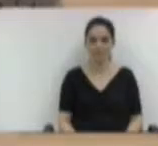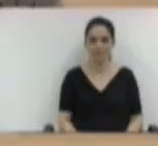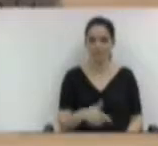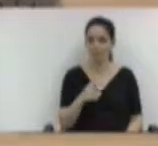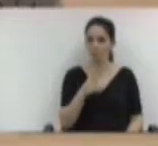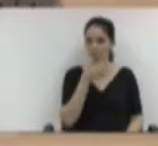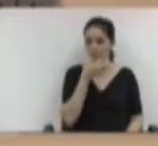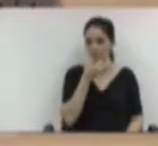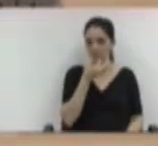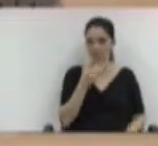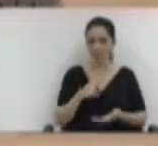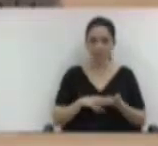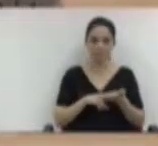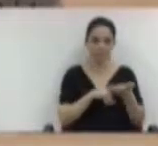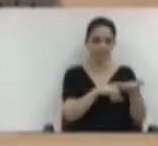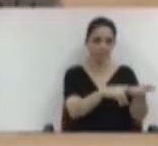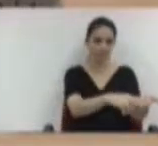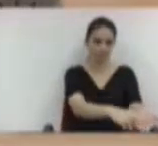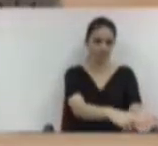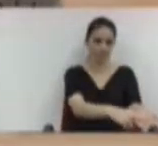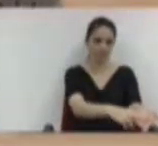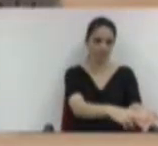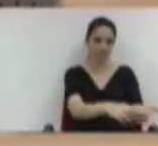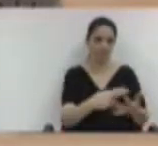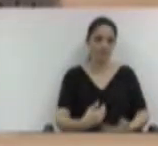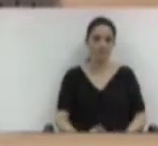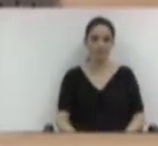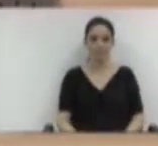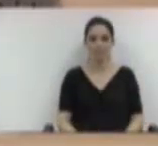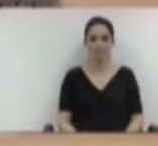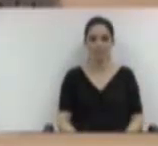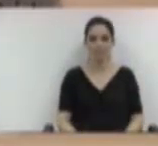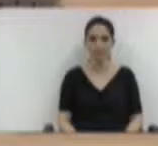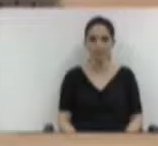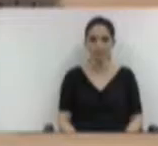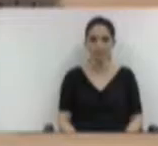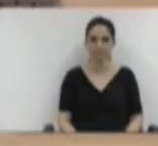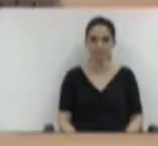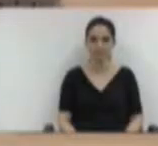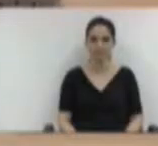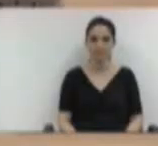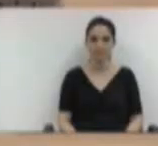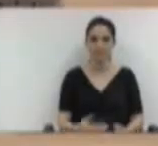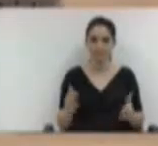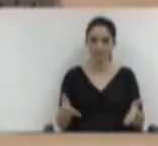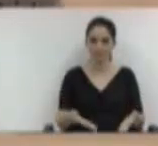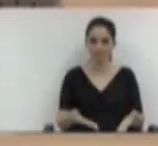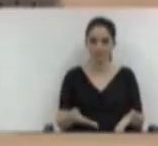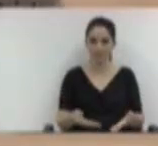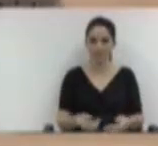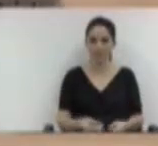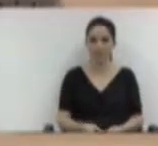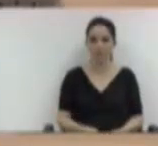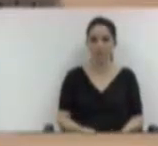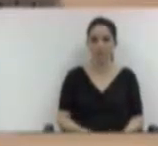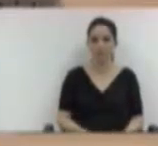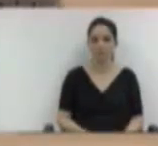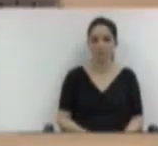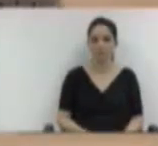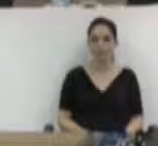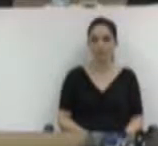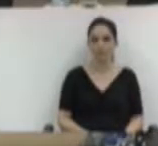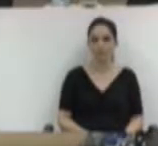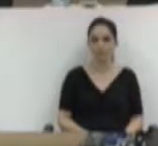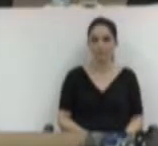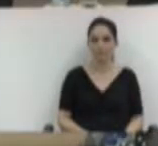Não havendo quem queira, encaminhe-se ao Poder Executivo. Esta presidência comunica a presença do nobre vereador